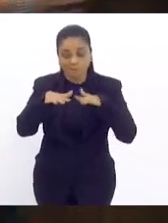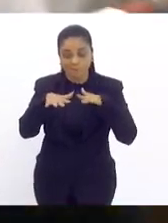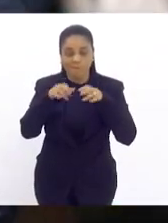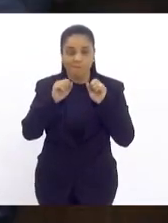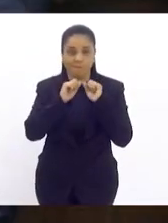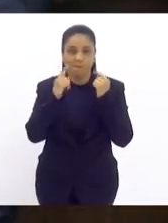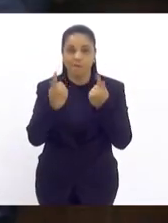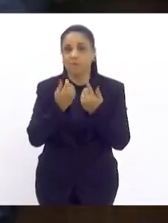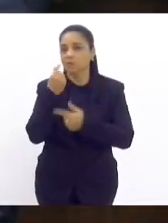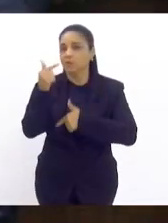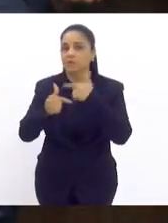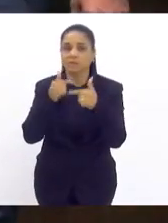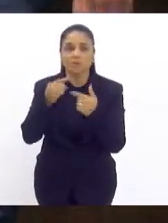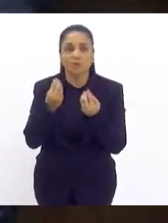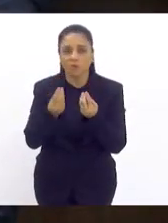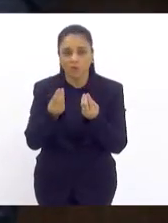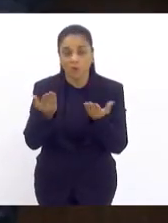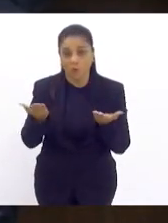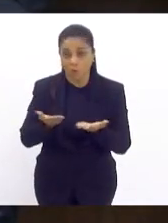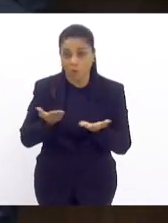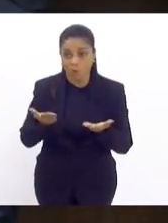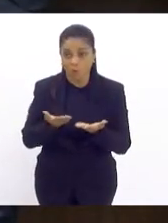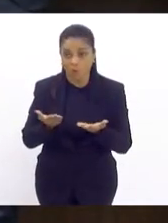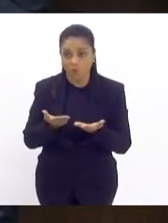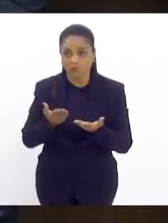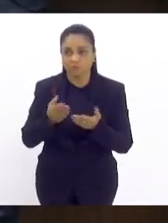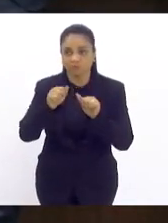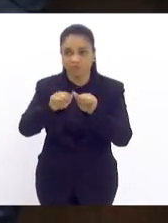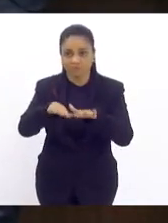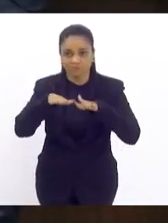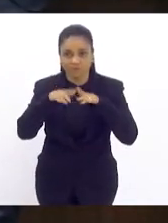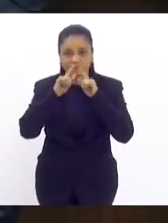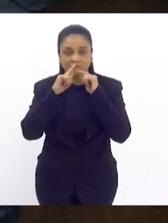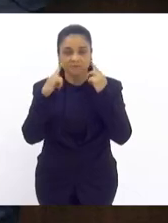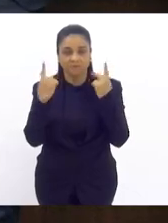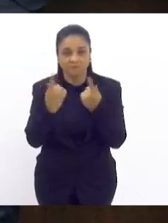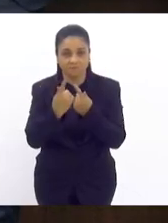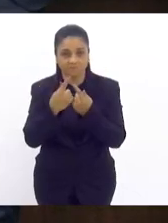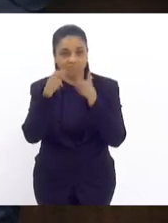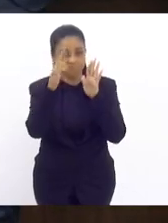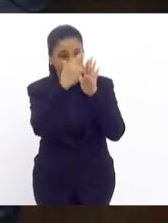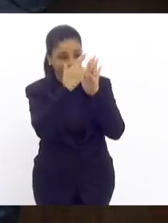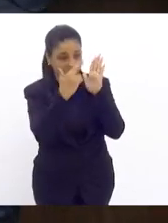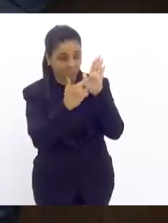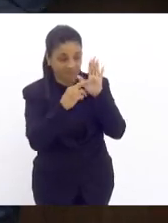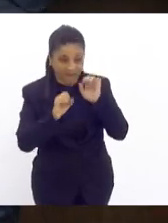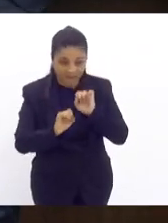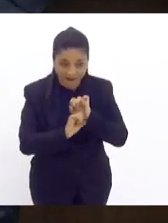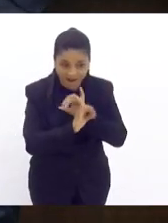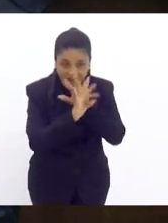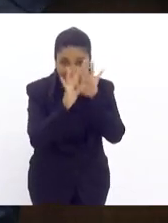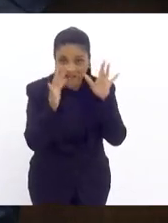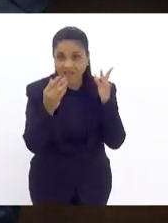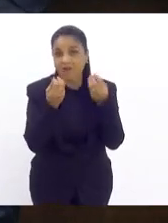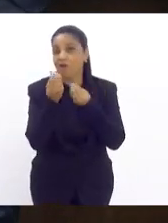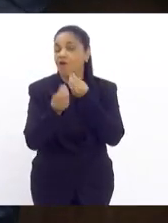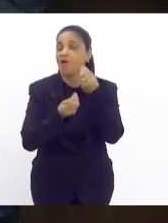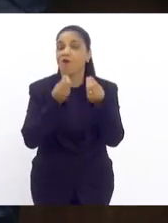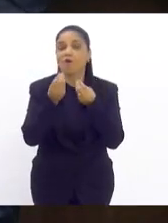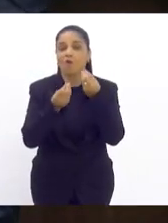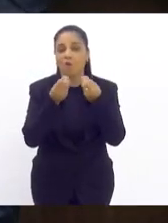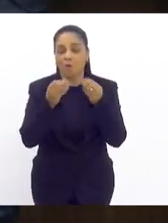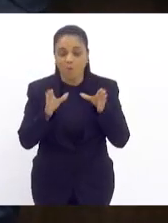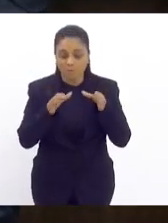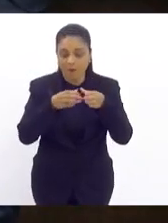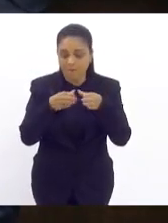a gente tem hoje aqui na nossa Assembleia uma regulamentação muito clara sobre como devem funcionar as